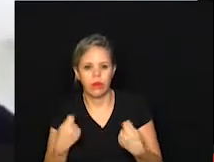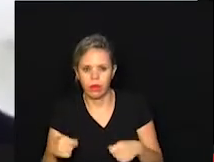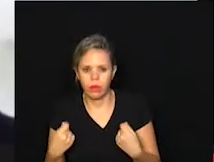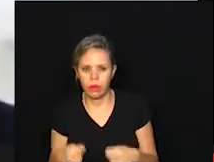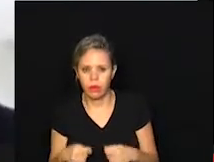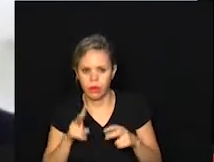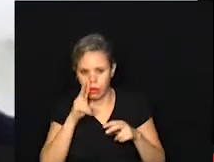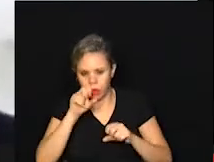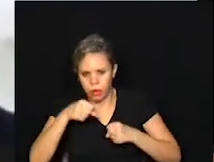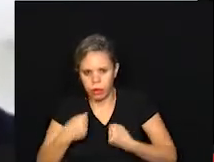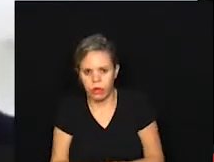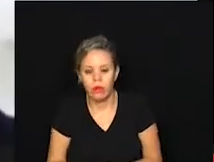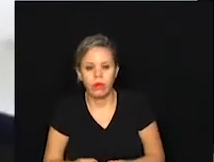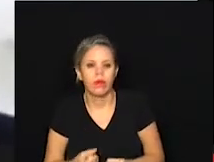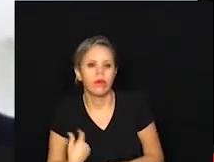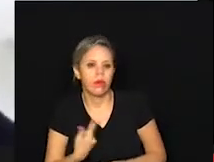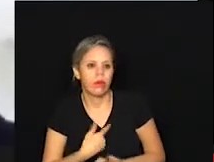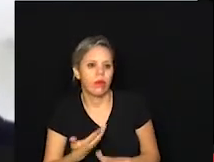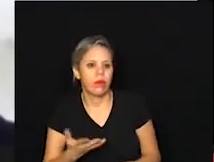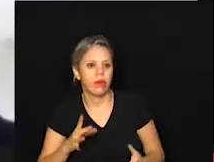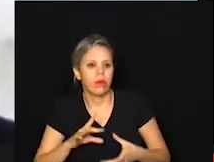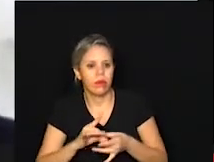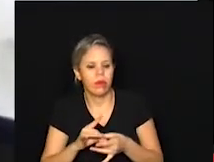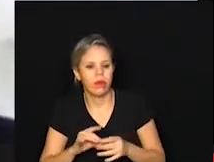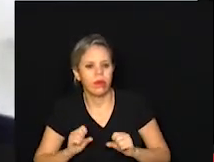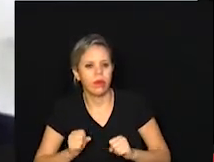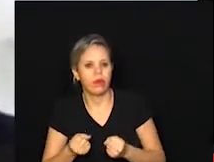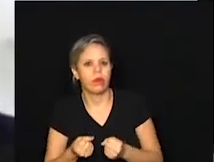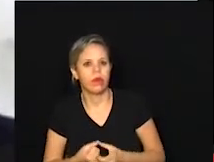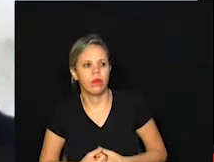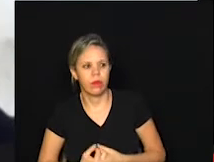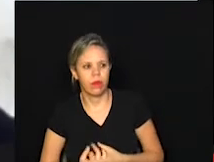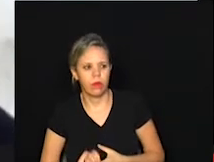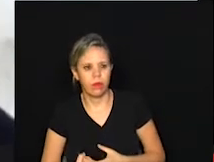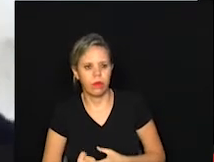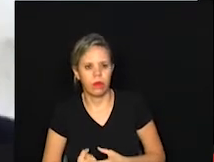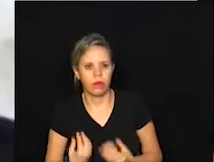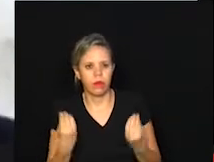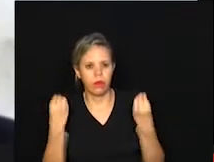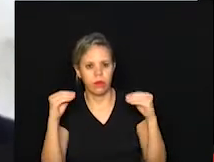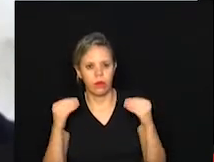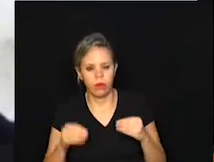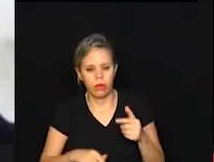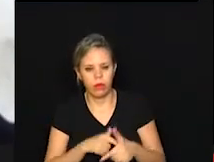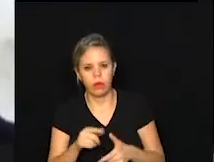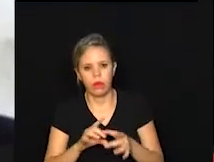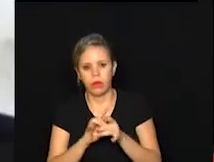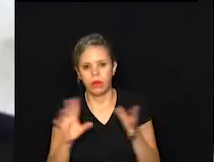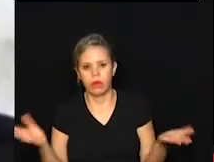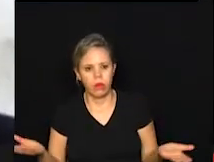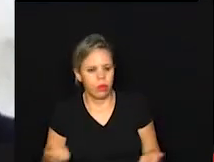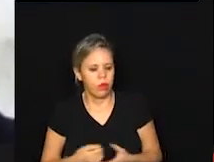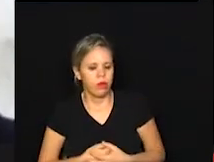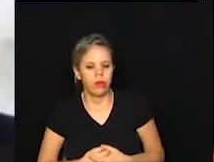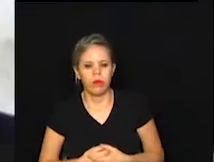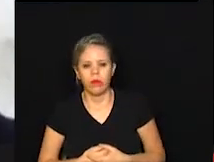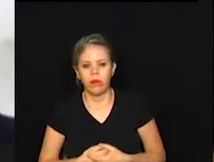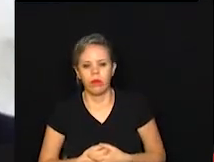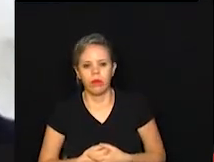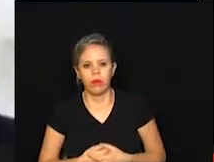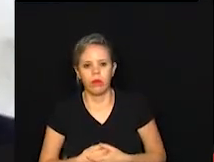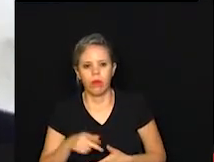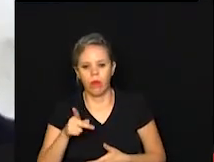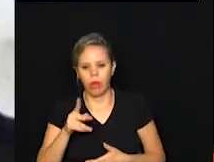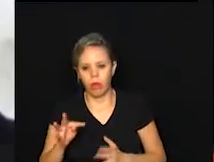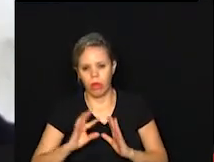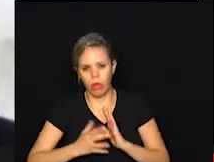muito fortalecido, e aí a gente quer ser parceiro nesse fortalecimento. Quero colocar o nosso mandato à disposição, né? A bancada do PT